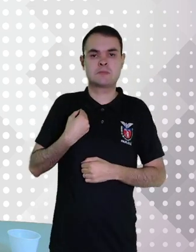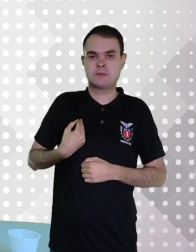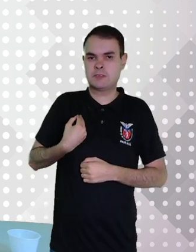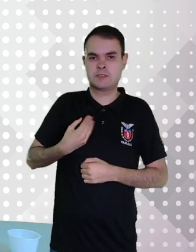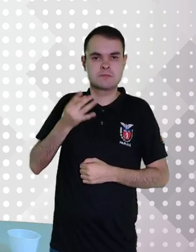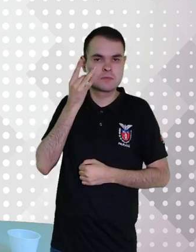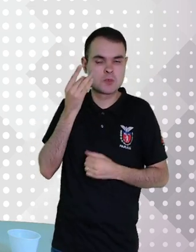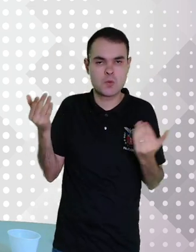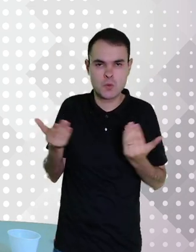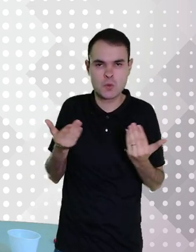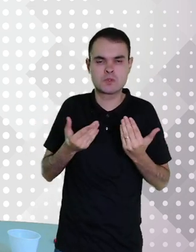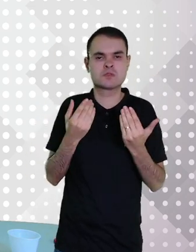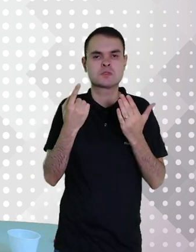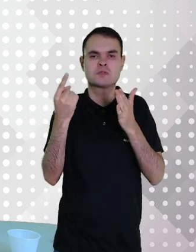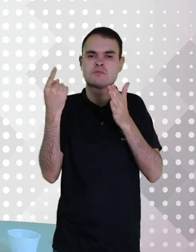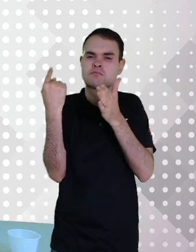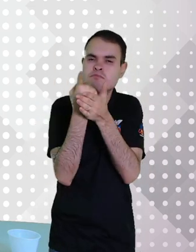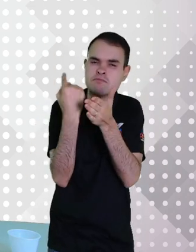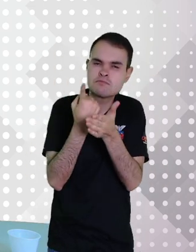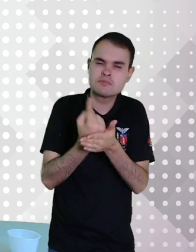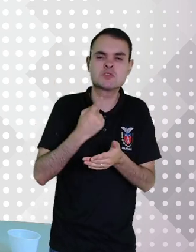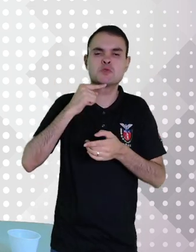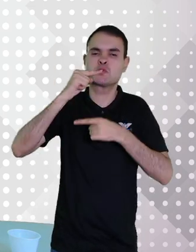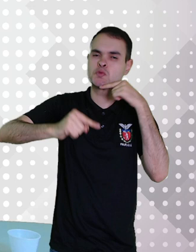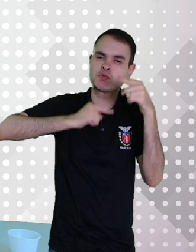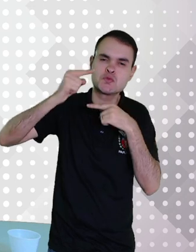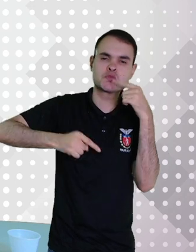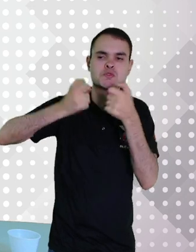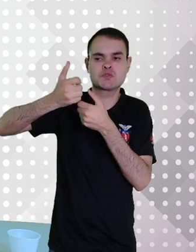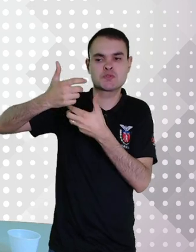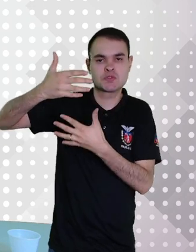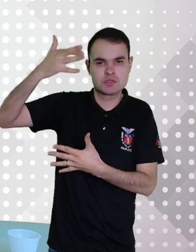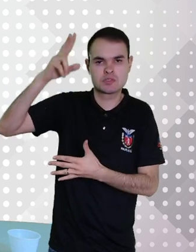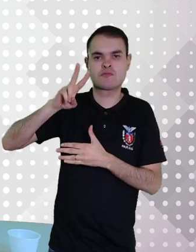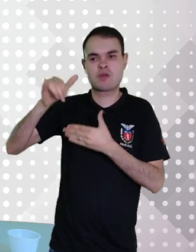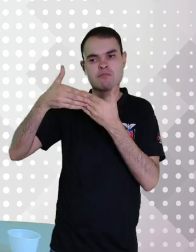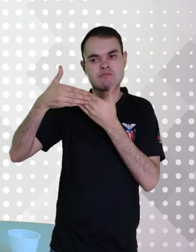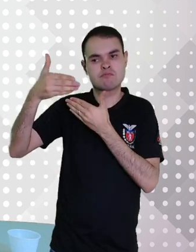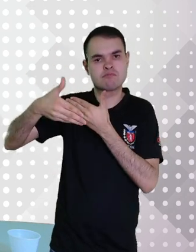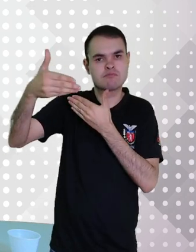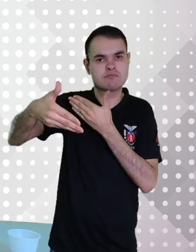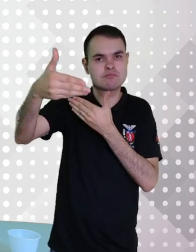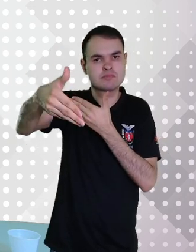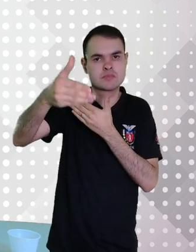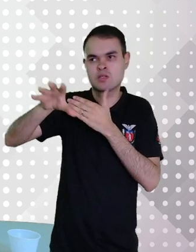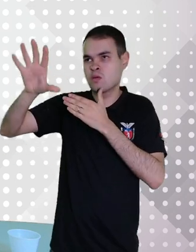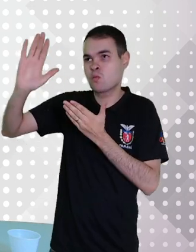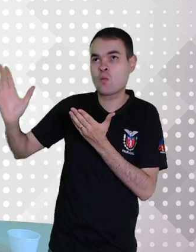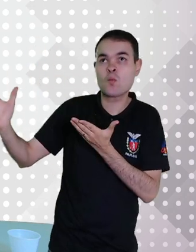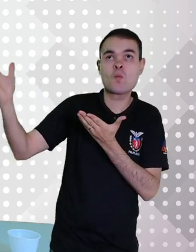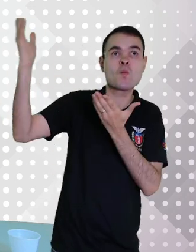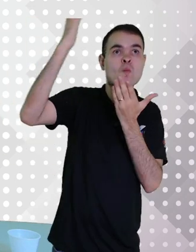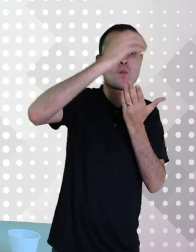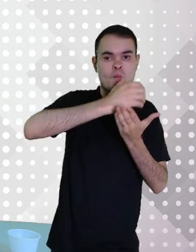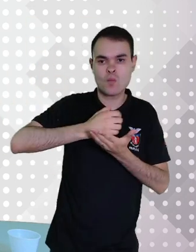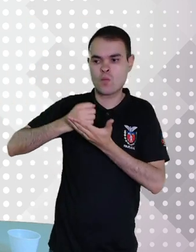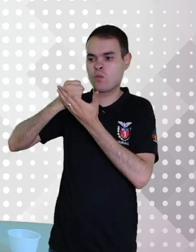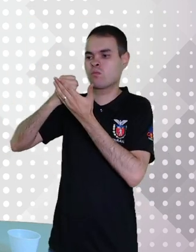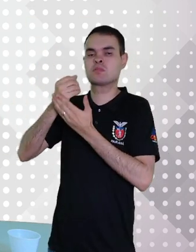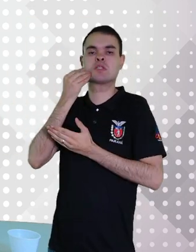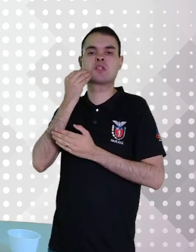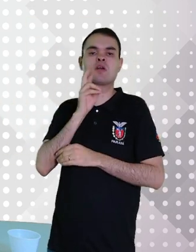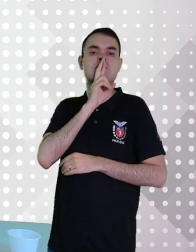As perguntas e as dúvidas que vocês tiveram no chat, nós estaremos aí fazendo uma compilação para respondermos, né,